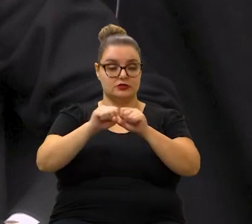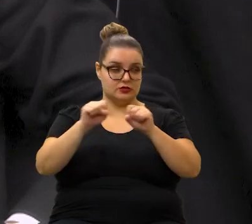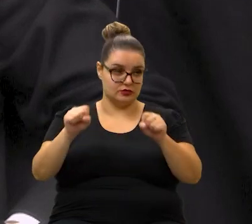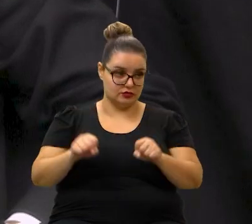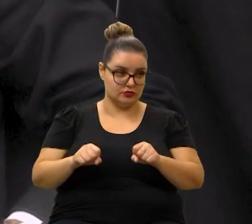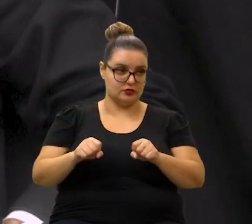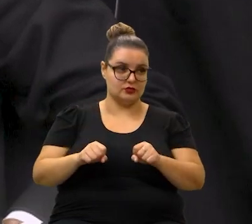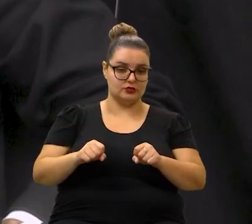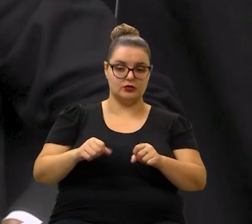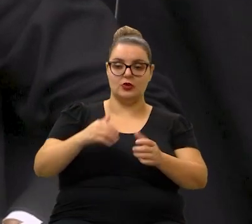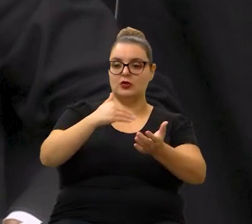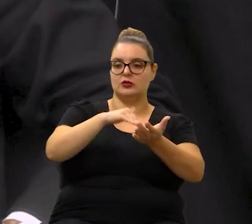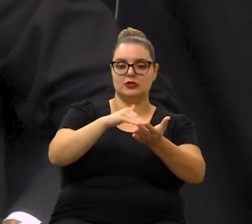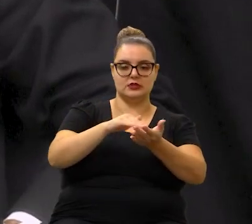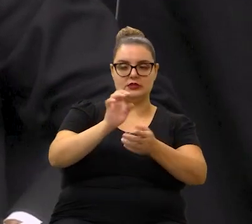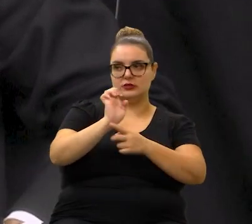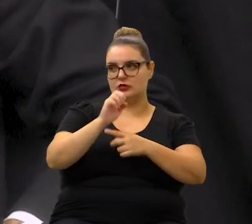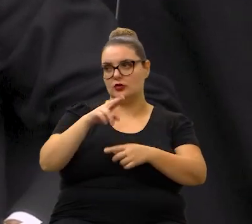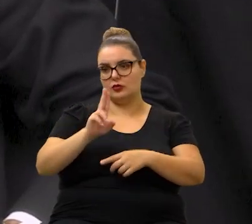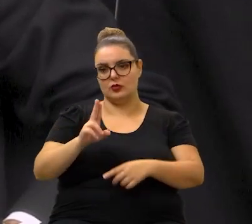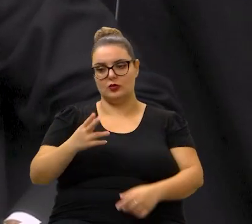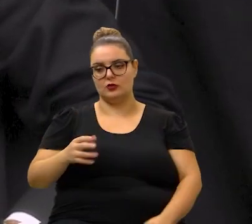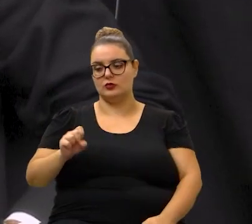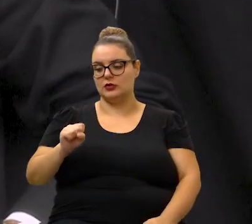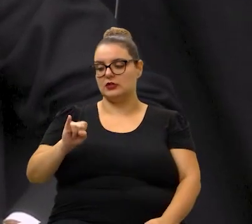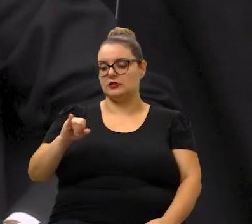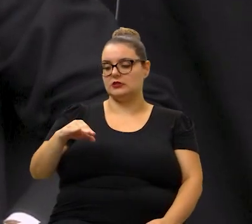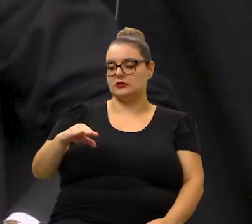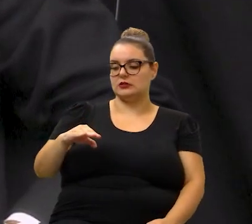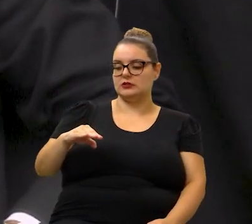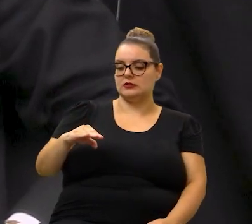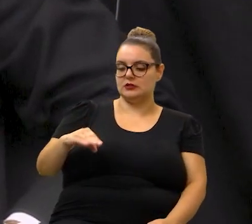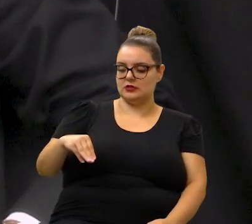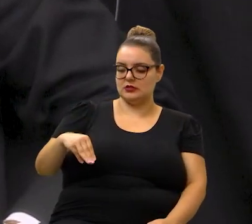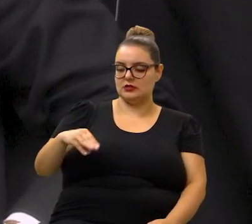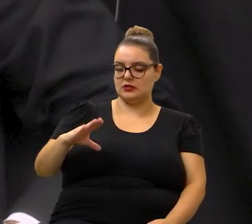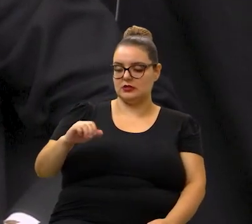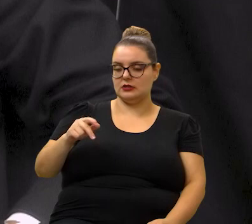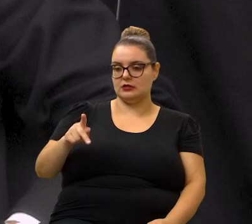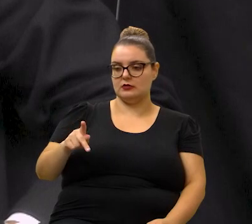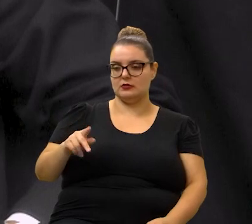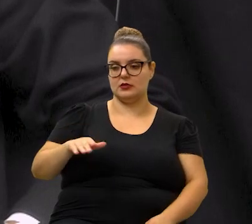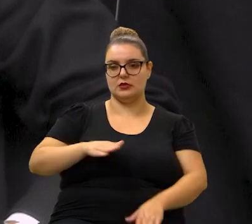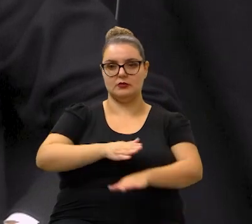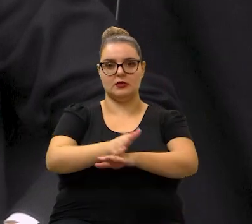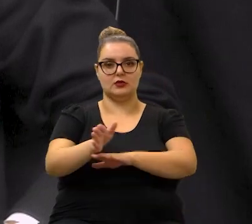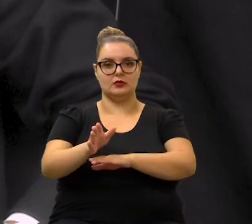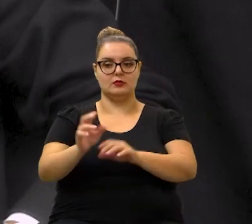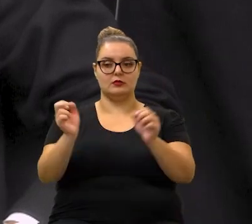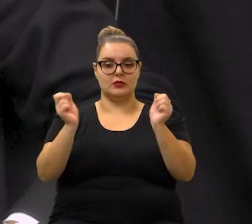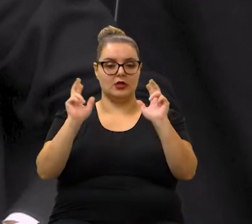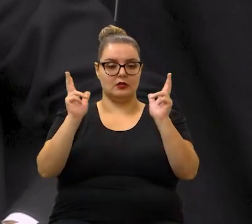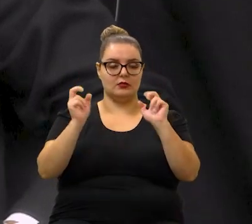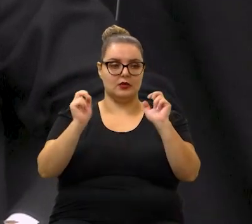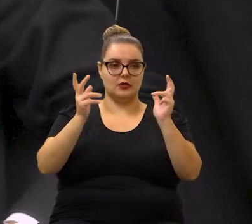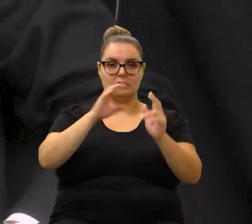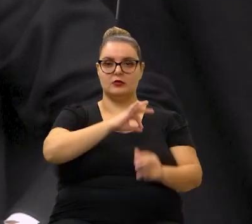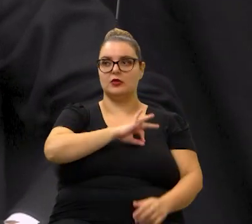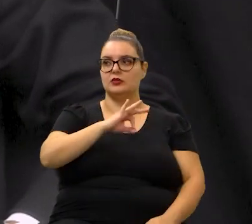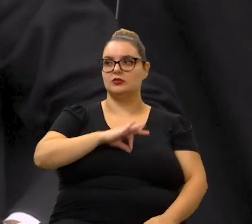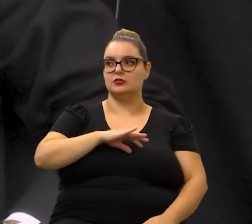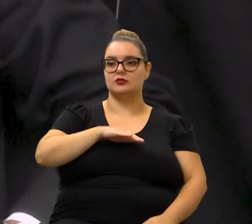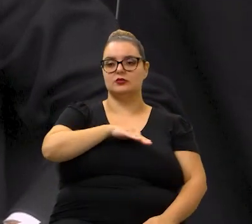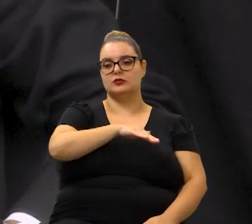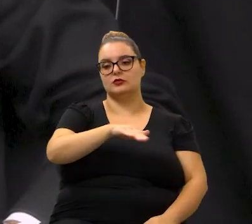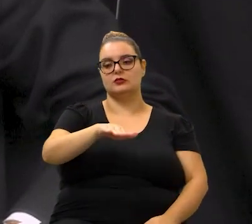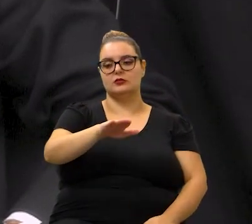já ou da Secretaria de Estado ou da C Camp ele entrou no bairro ele apita na hora no sistema da guarda e a guarda